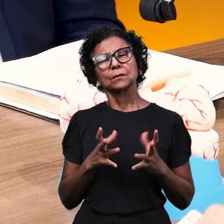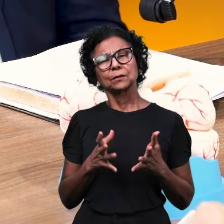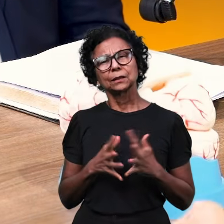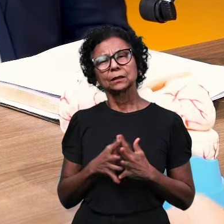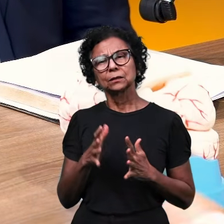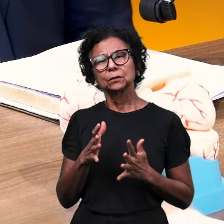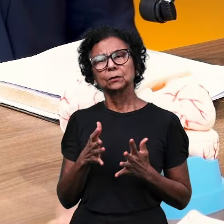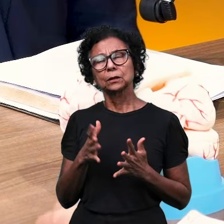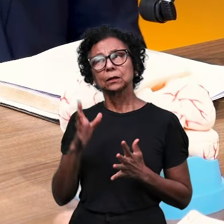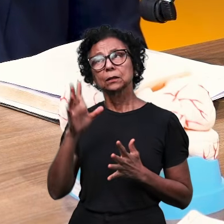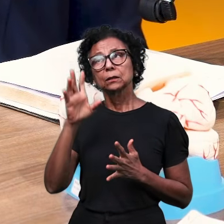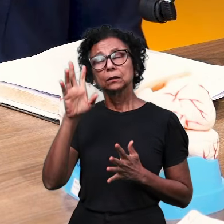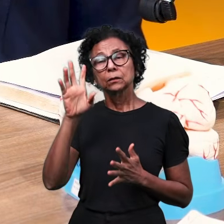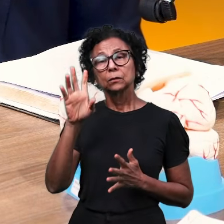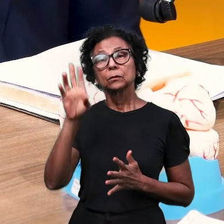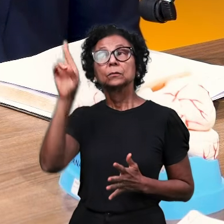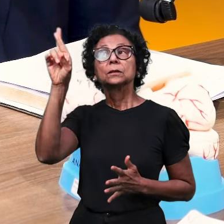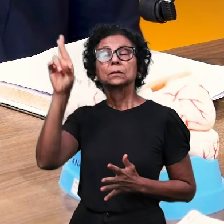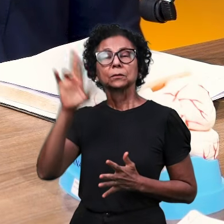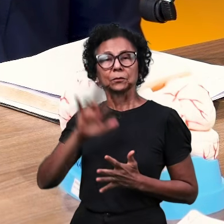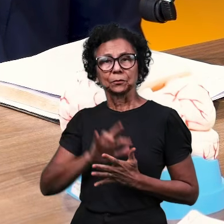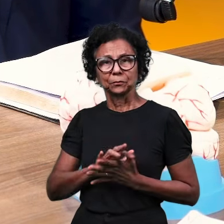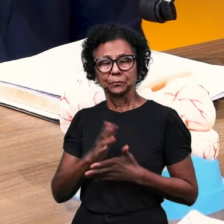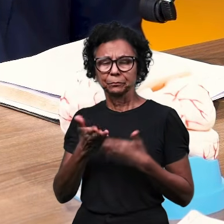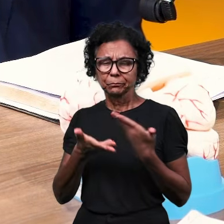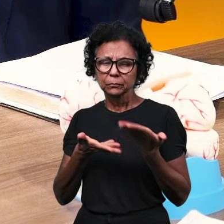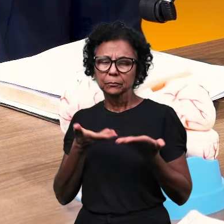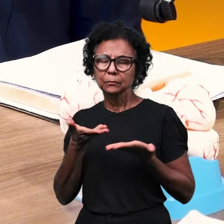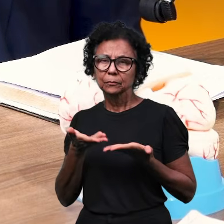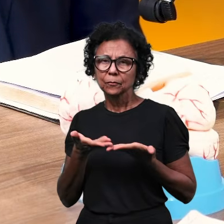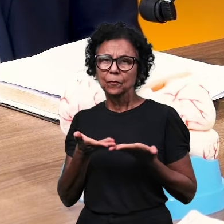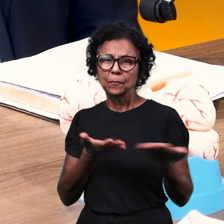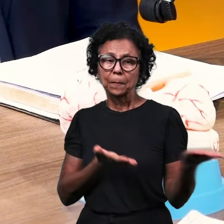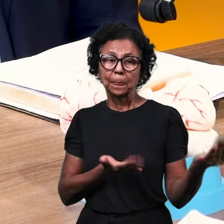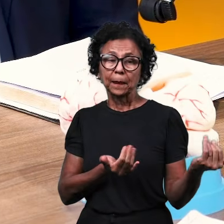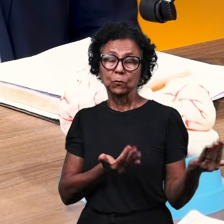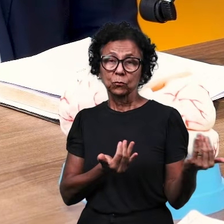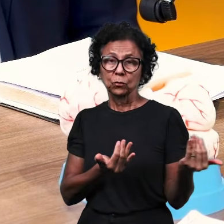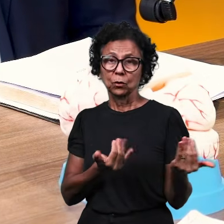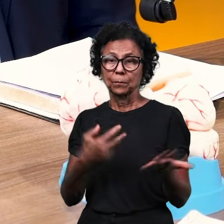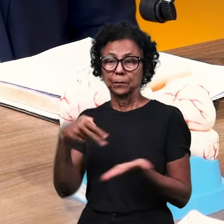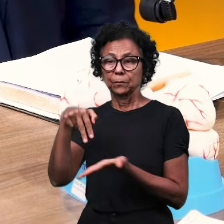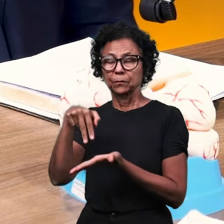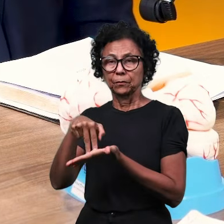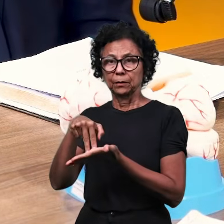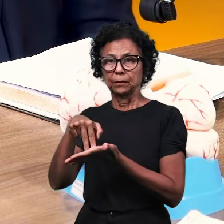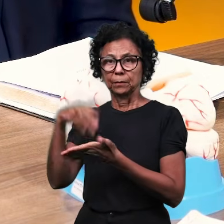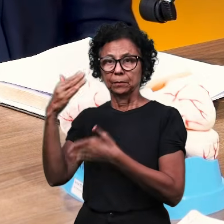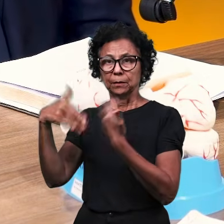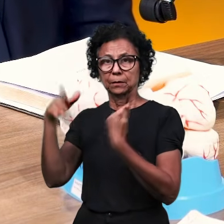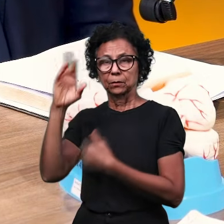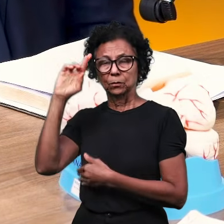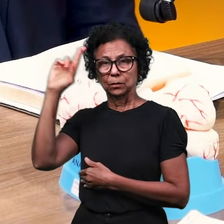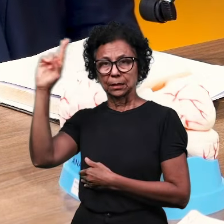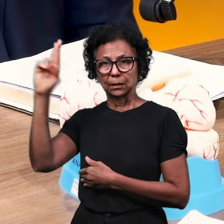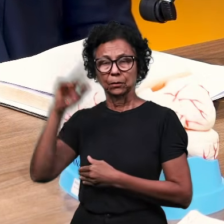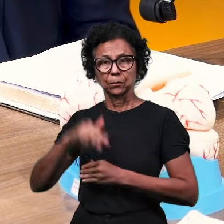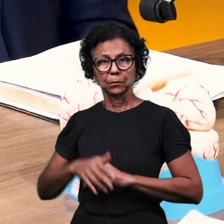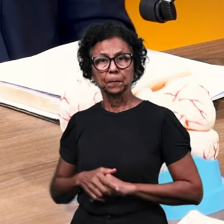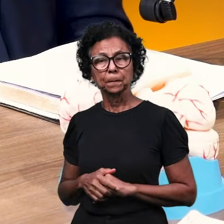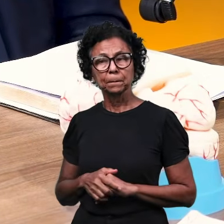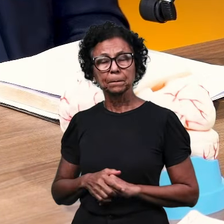o cuidado e a orientação do Senhor, o jovem que está firmado no Senhor, na sua